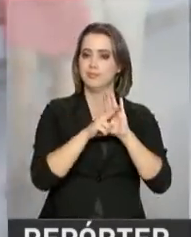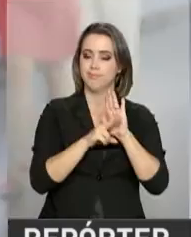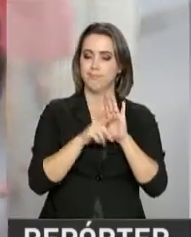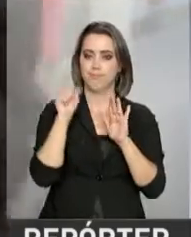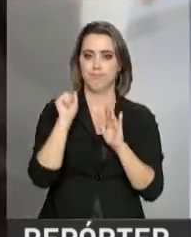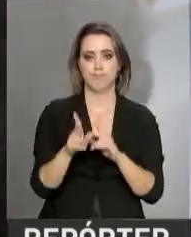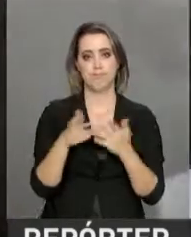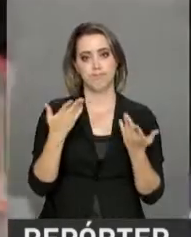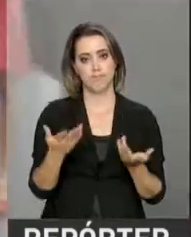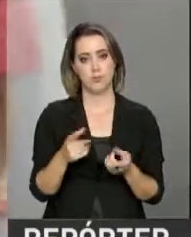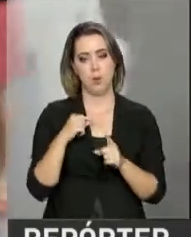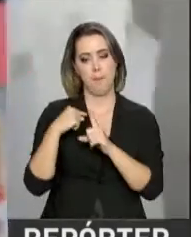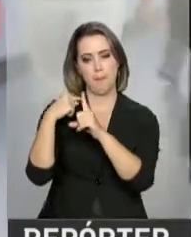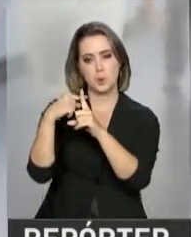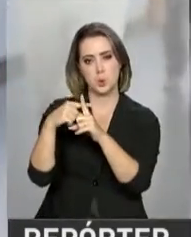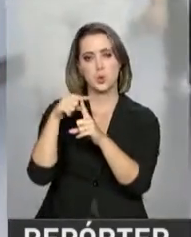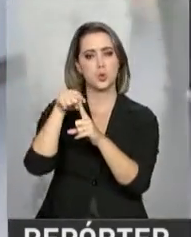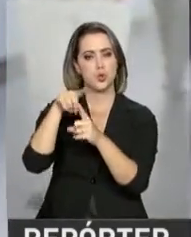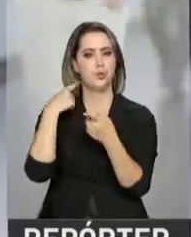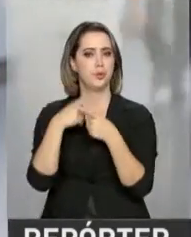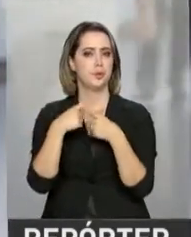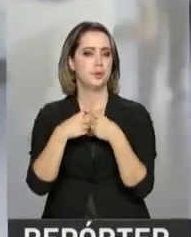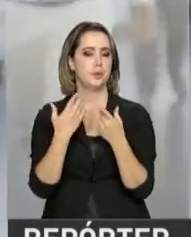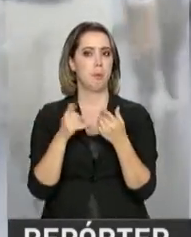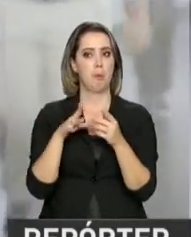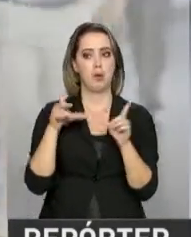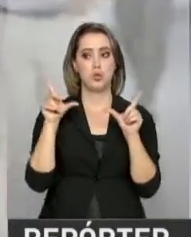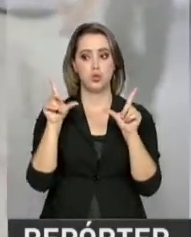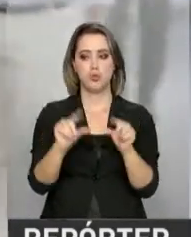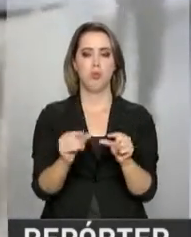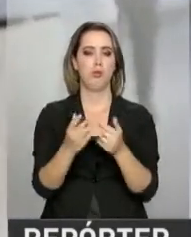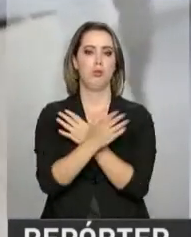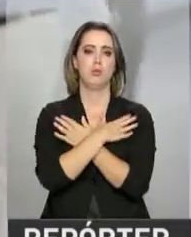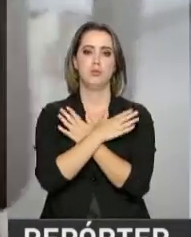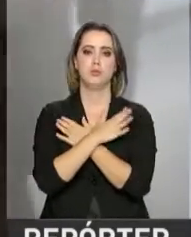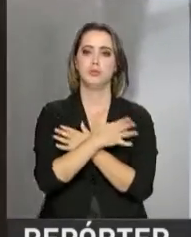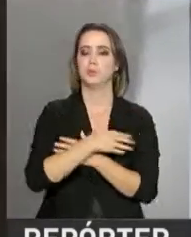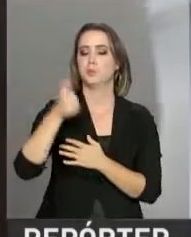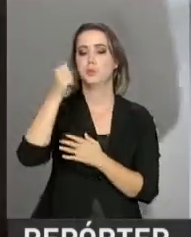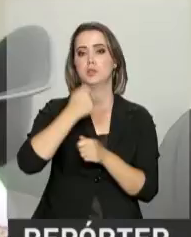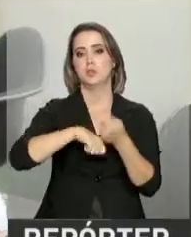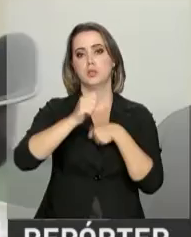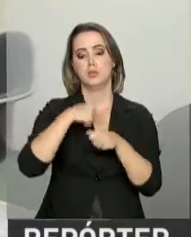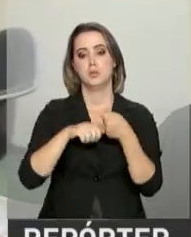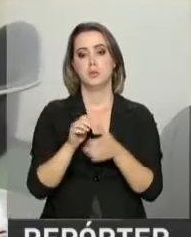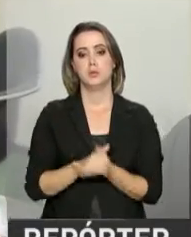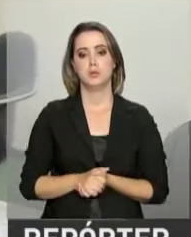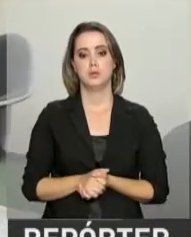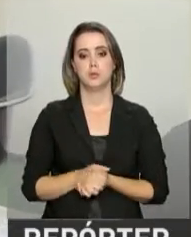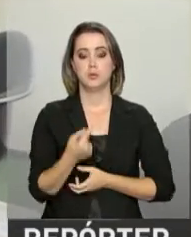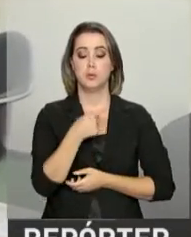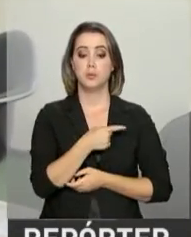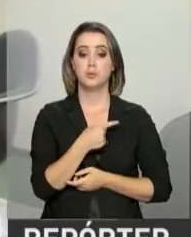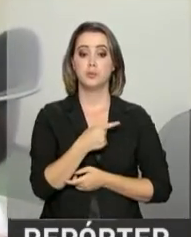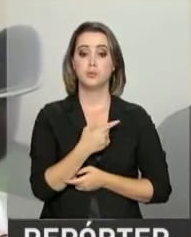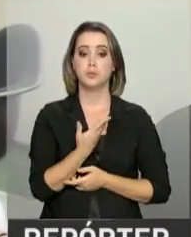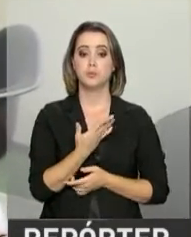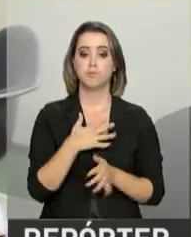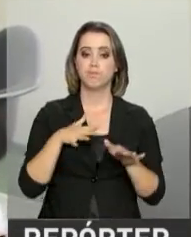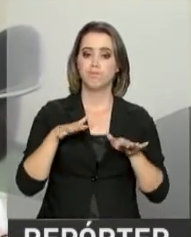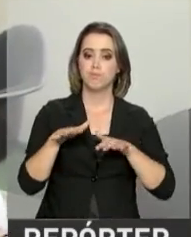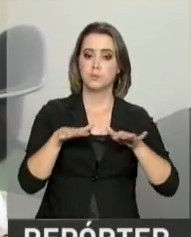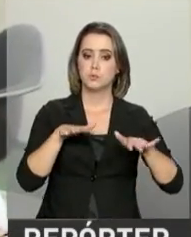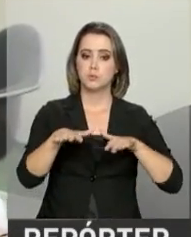impactos positivos dessa reforma vão desde a diminuição do desemprego até a melhoria da economia. Estes movimentos que